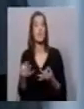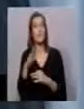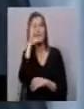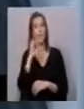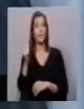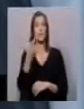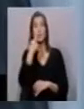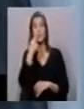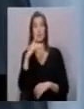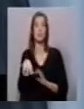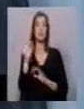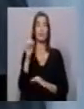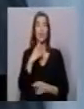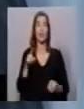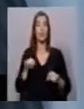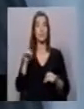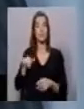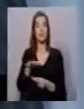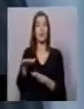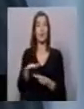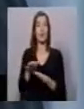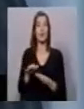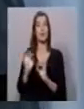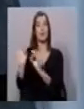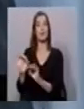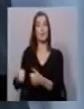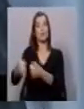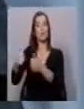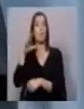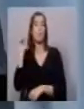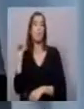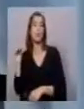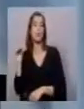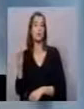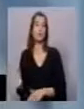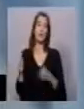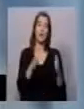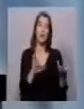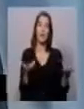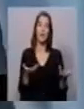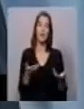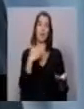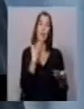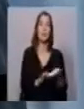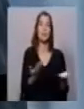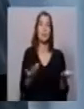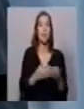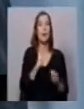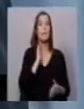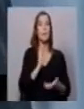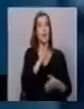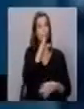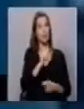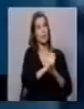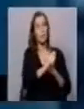opta, mais uma vez, nesta área, por favorecer o setor financeiro, do que propriamente estar a encontrar soluções para os trabalhadores da administração pública.